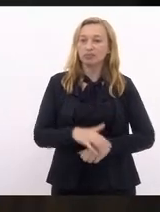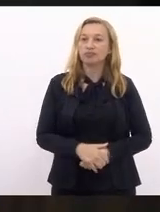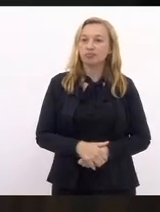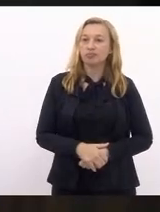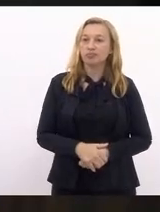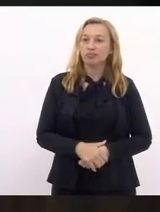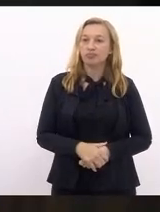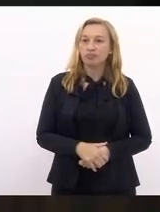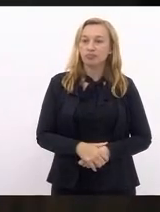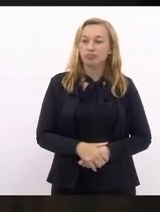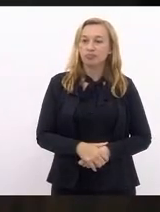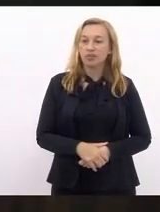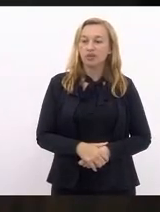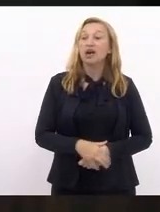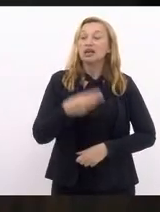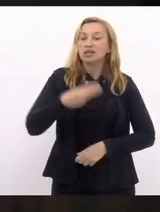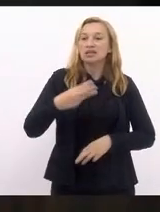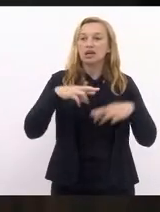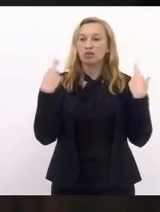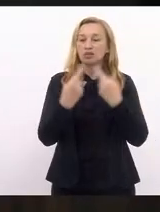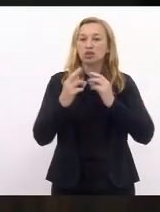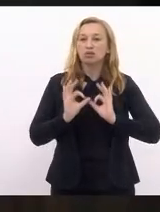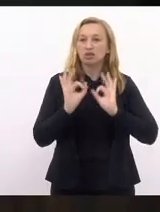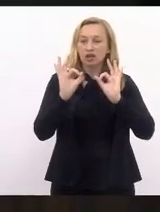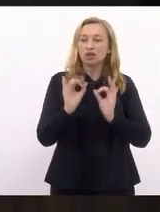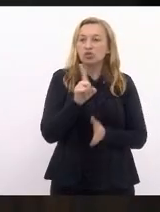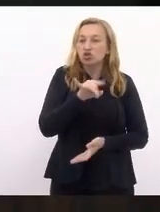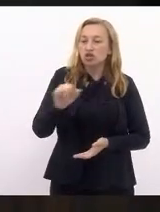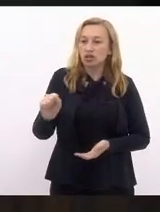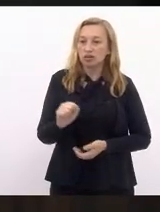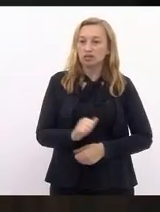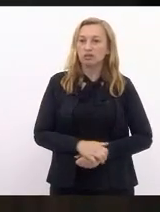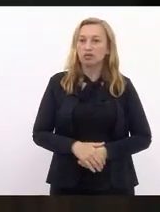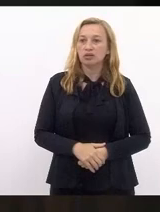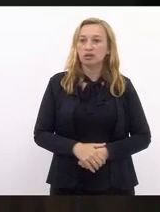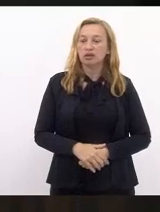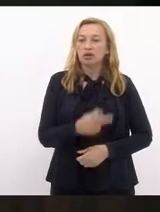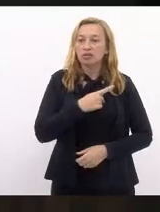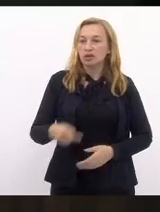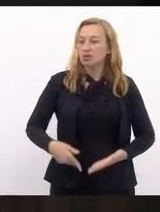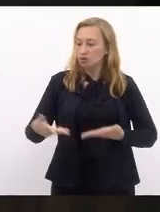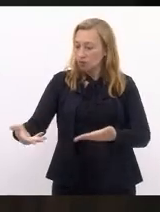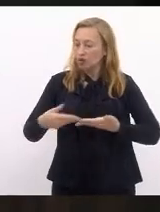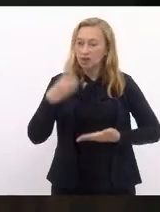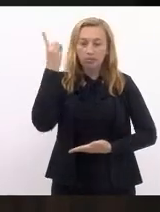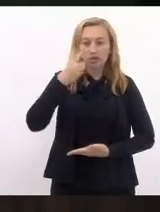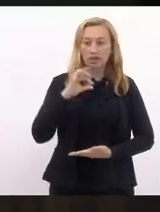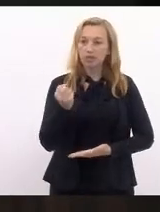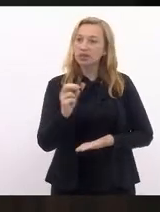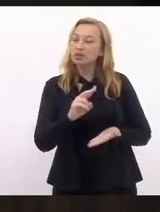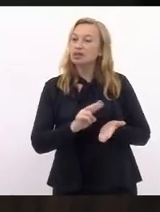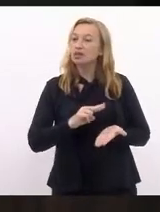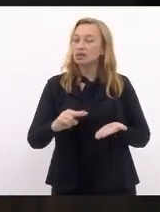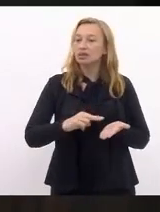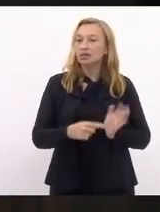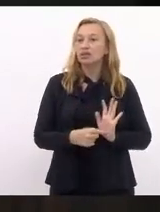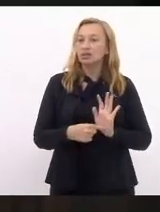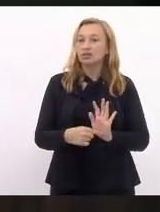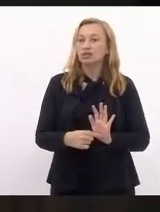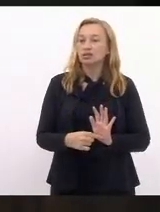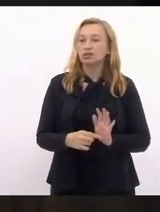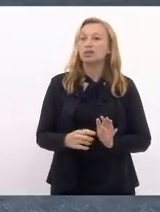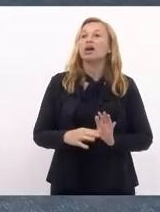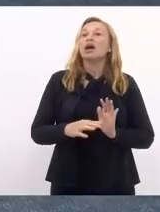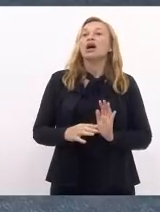trabalhos a tabela a terceira sessão ginásio do dia a presença convida a deputada Martha Rocha fazer a leitura da ata da sessão